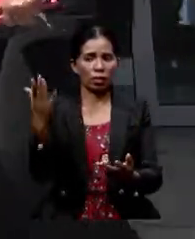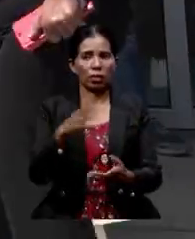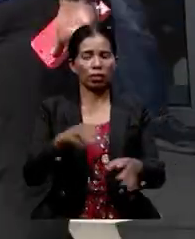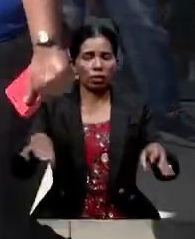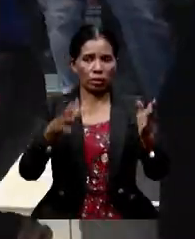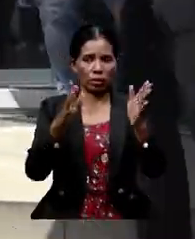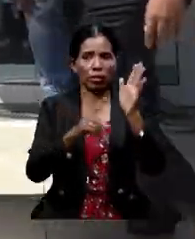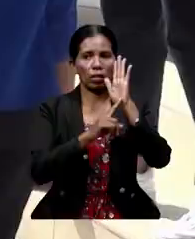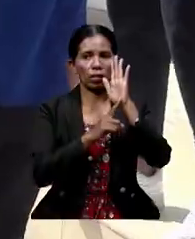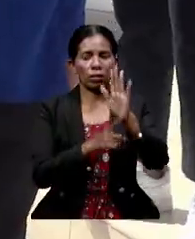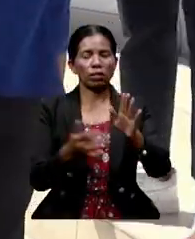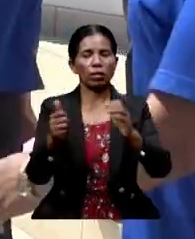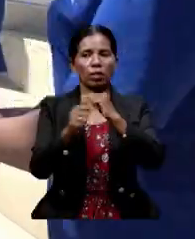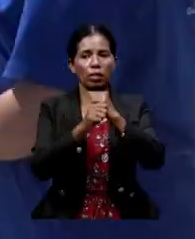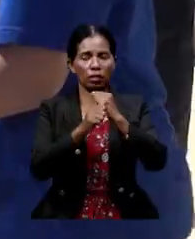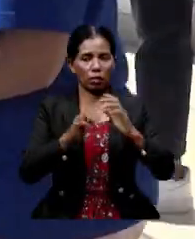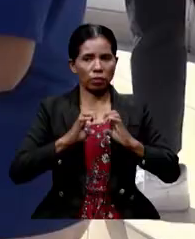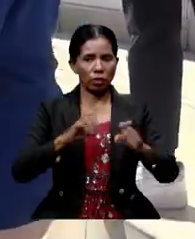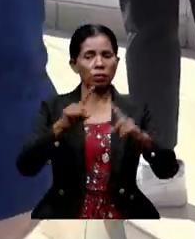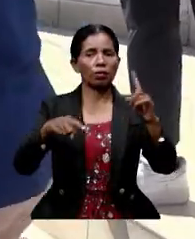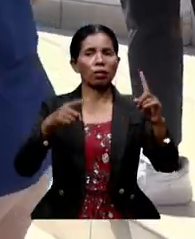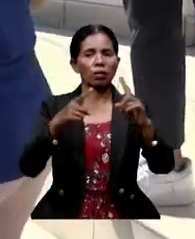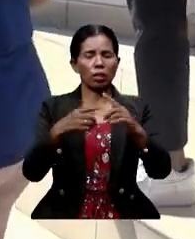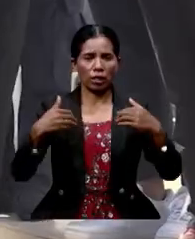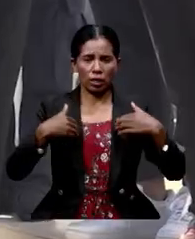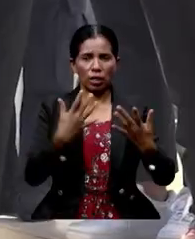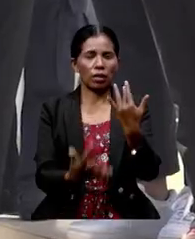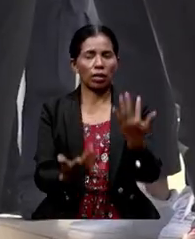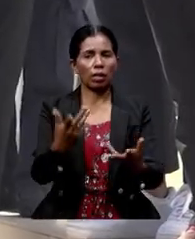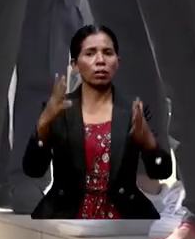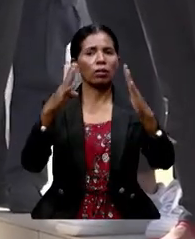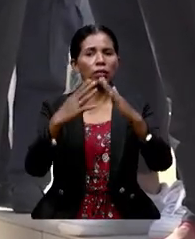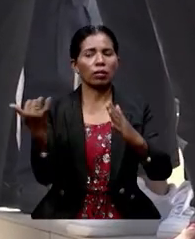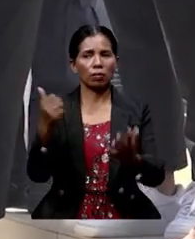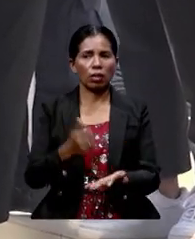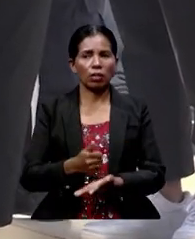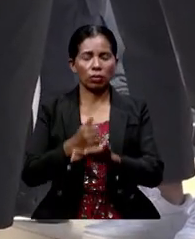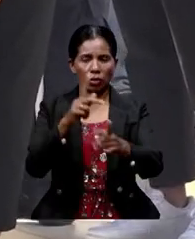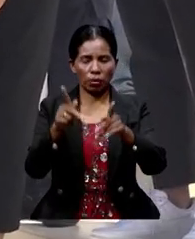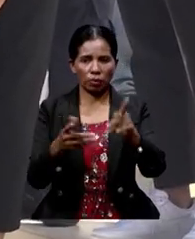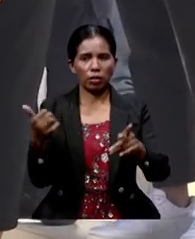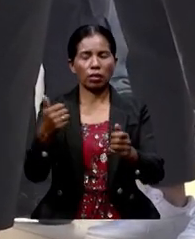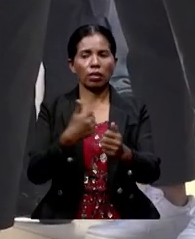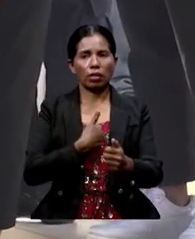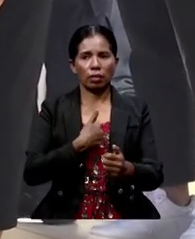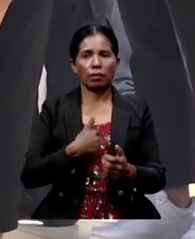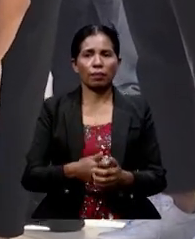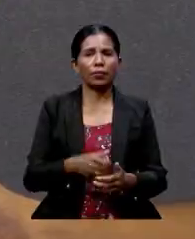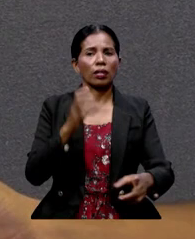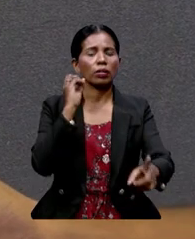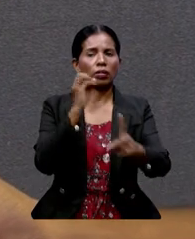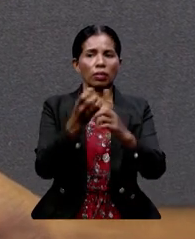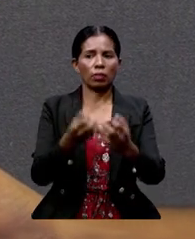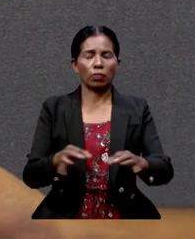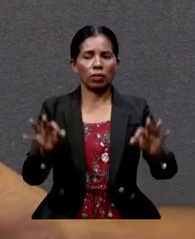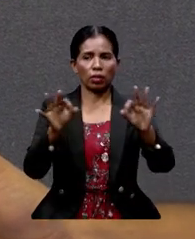sira a todo sirnia ação emergência, vai ir acontece incêndio, no ensaio seremos bele salva cliente no sirnia andrasek. O objetivo principal